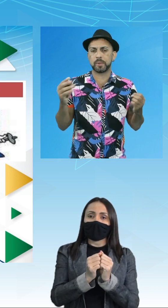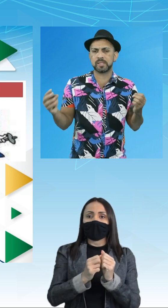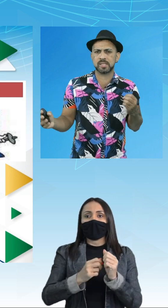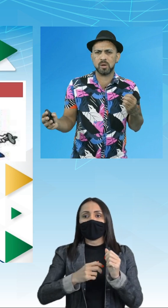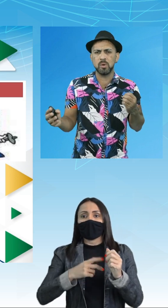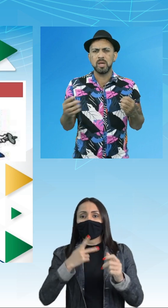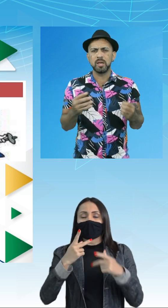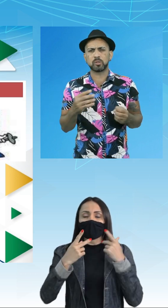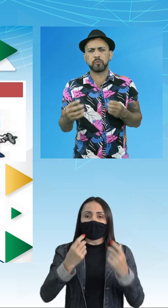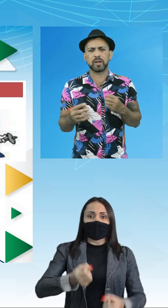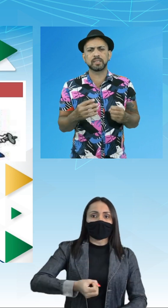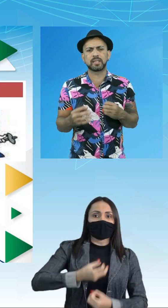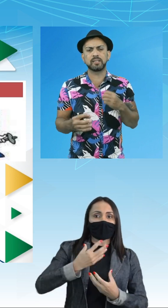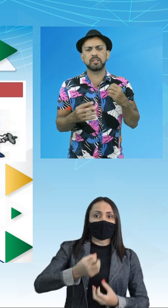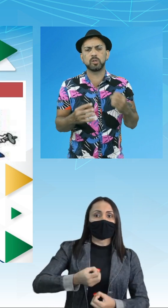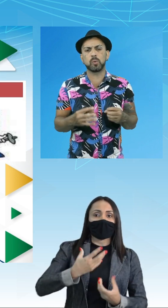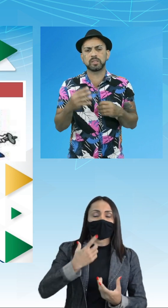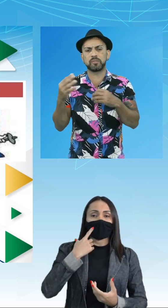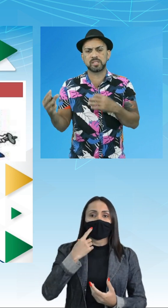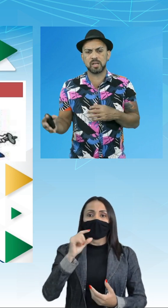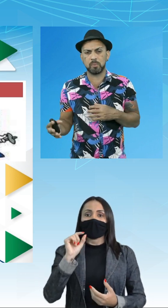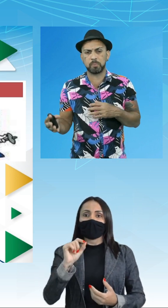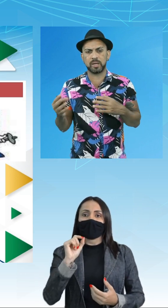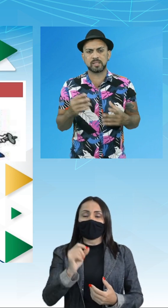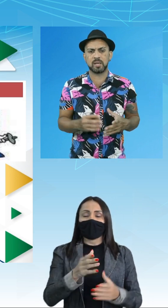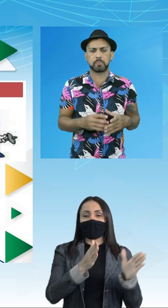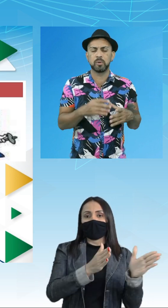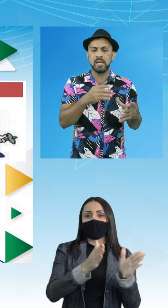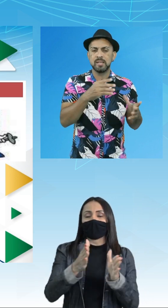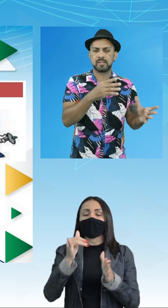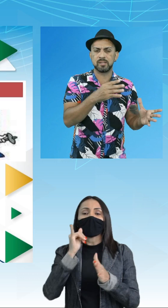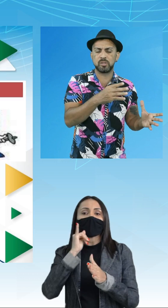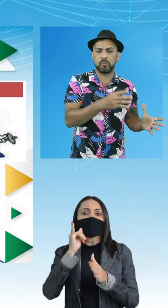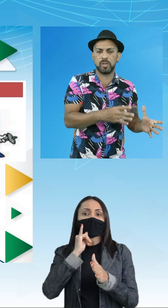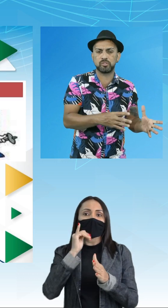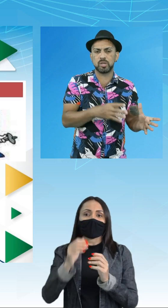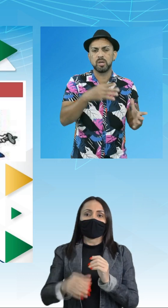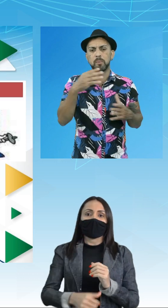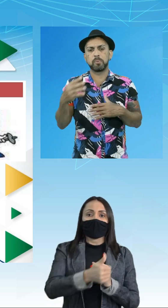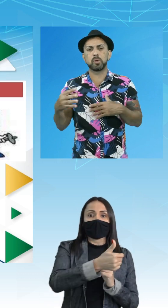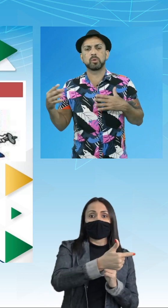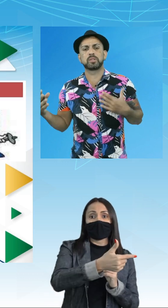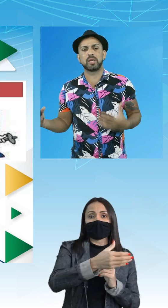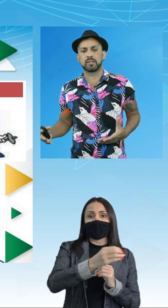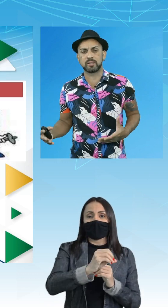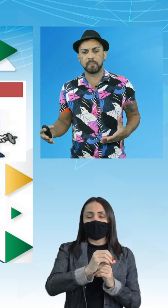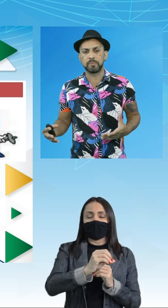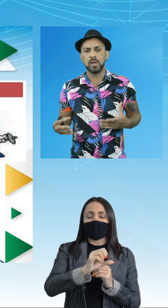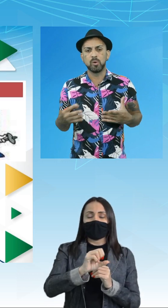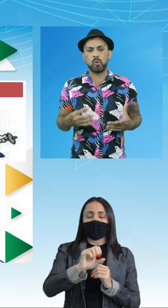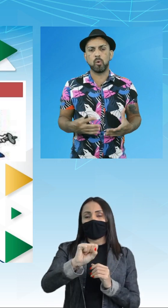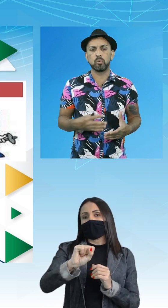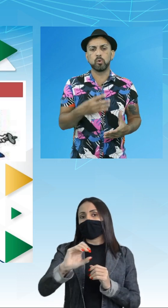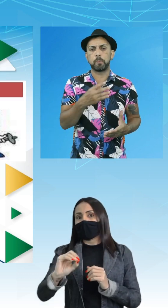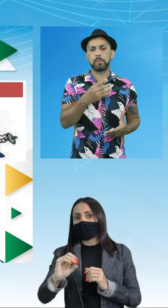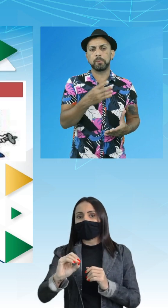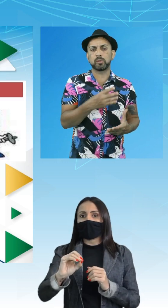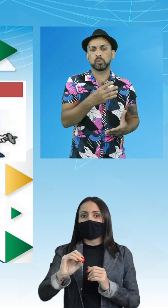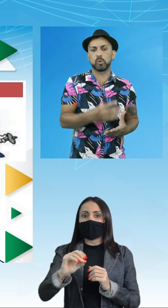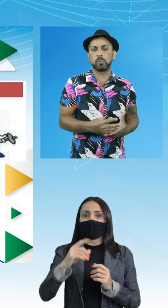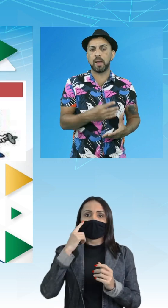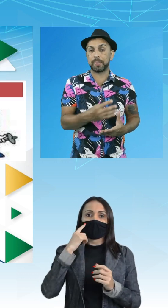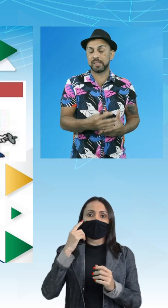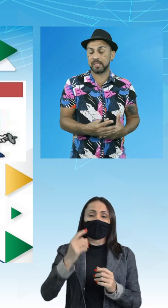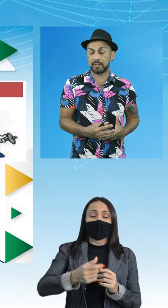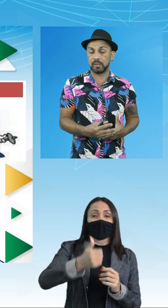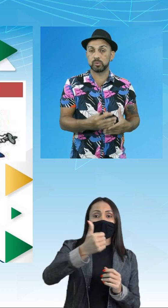uma expressão, eu estou falando aqui de uma divisão, por exemplo, 120 por 80. Com o primeiro